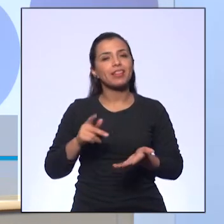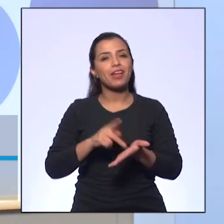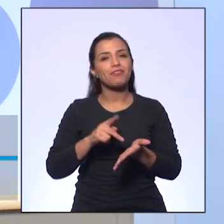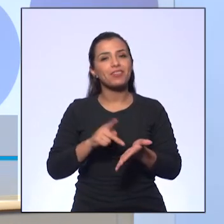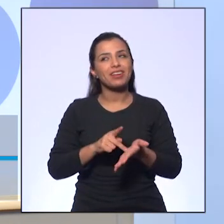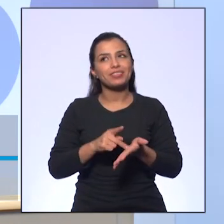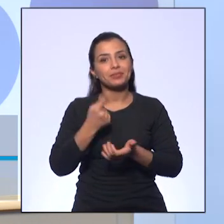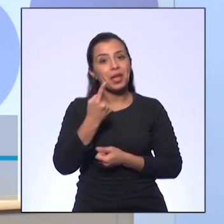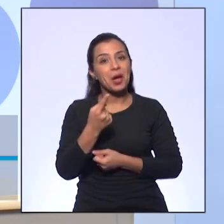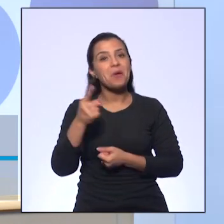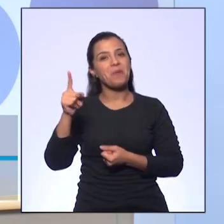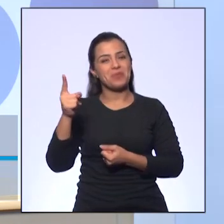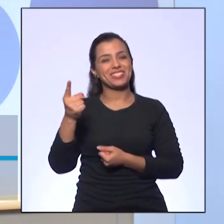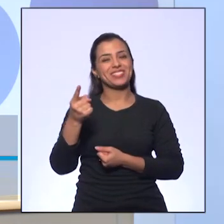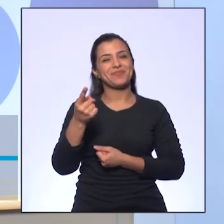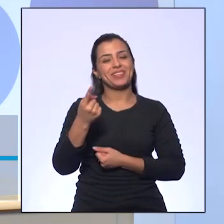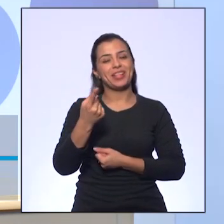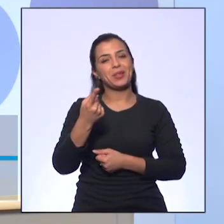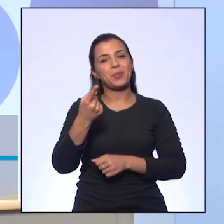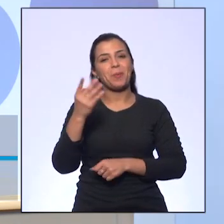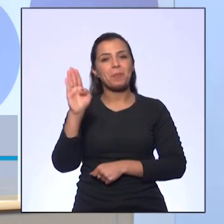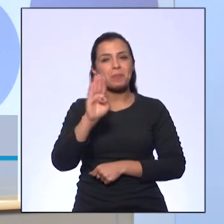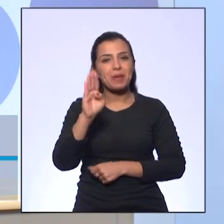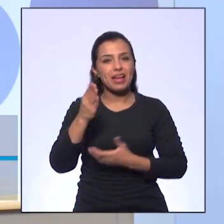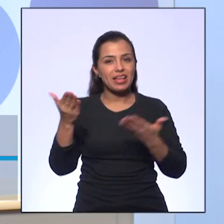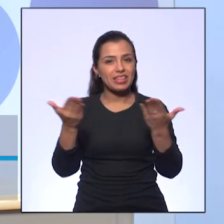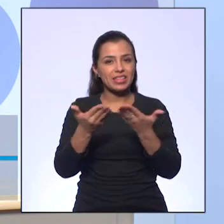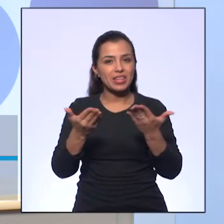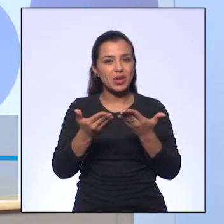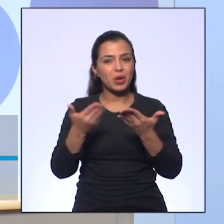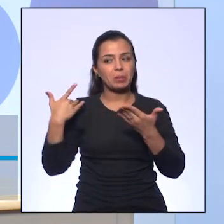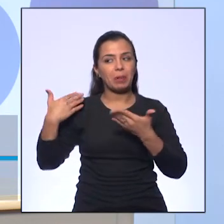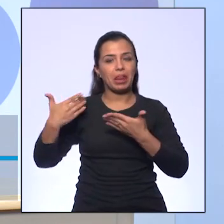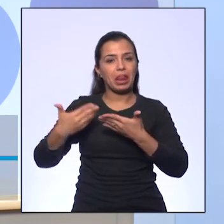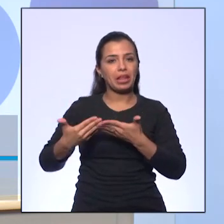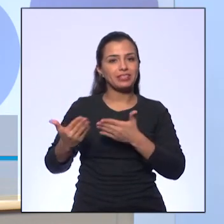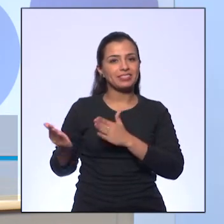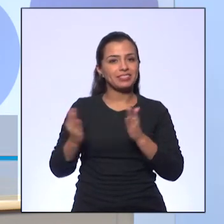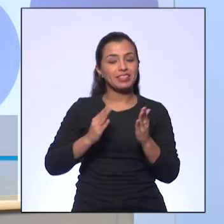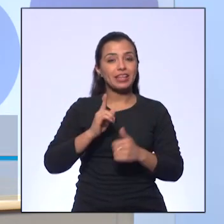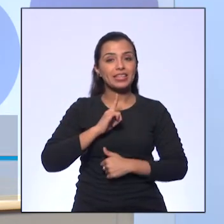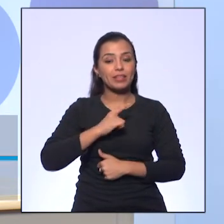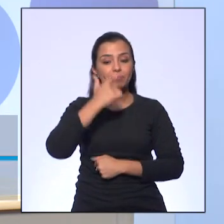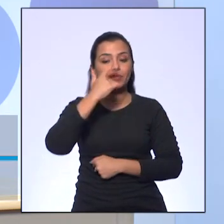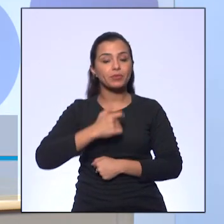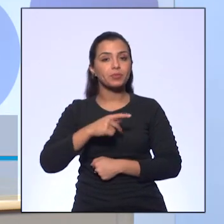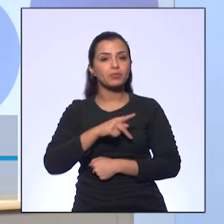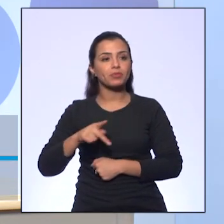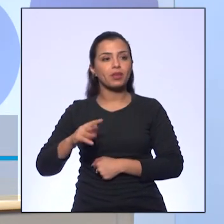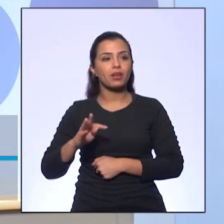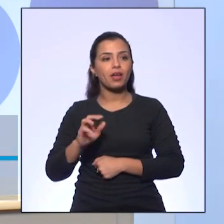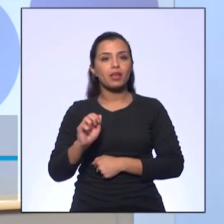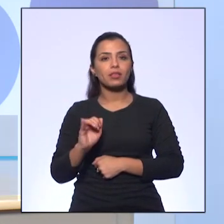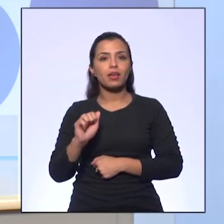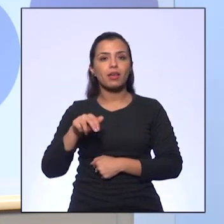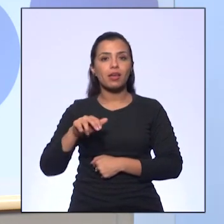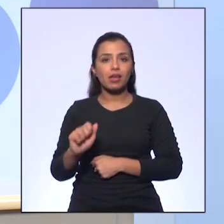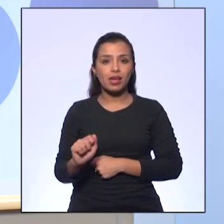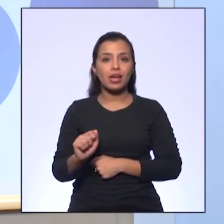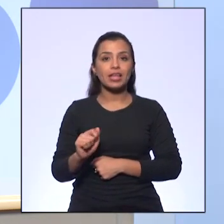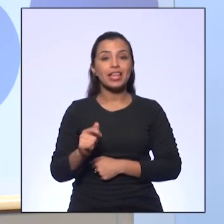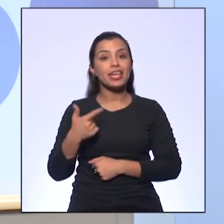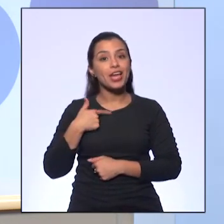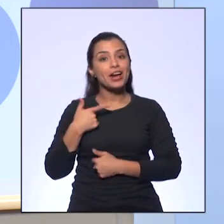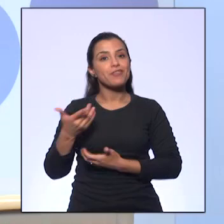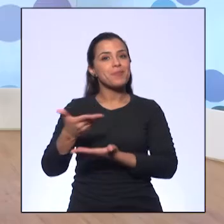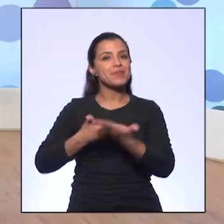a última do bimestre, que estivemos juntos aí por todo esse tempo. Eu sou a professora Tayana, estarei mediando a aula do